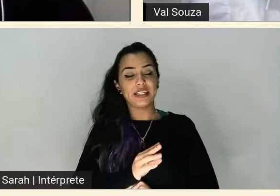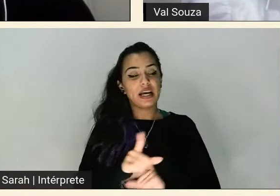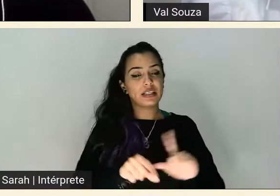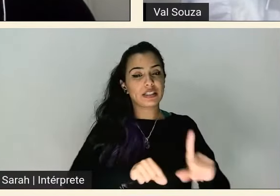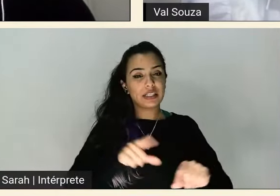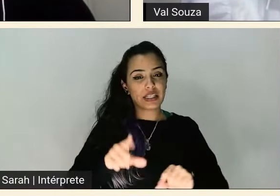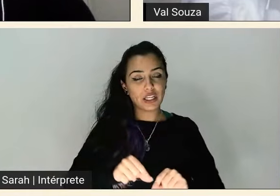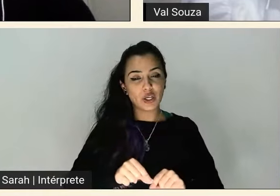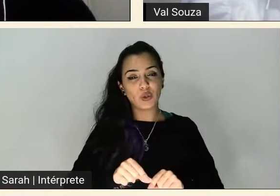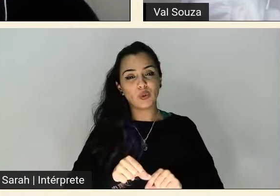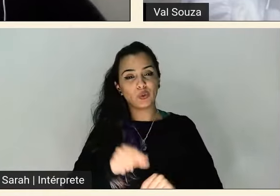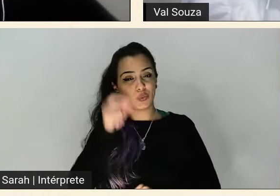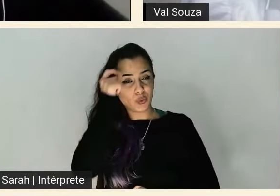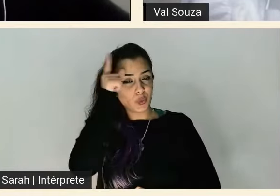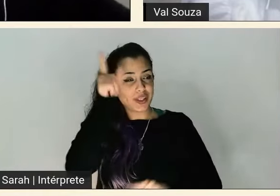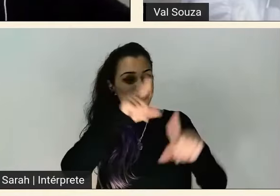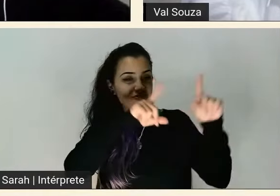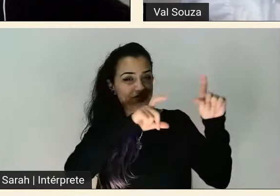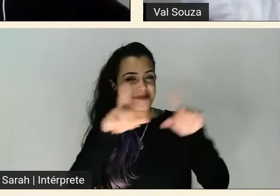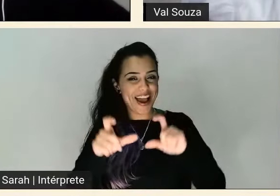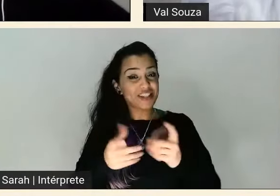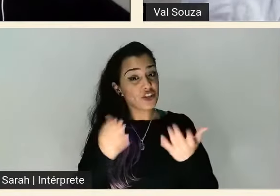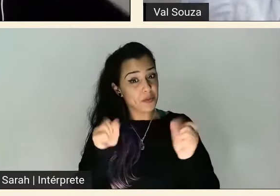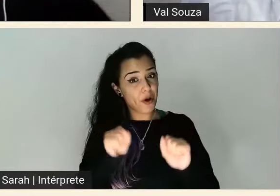passar a palavra, Val.